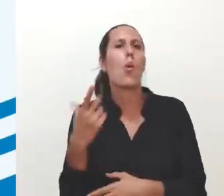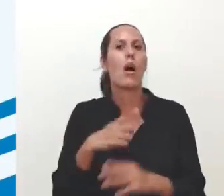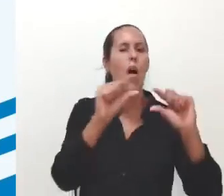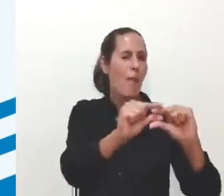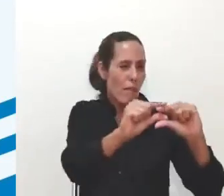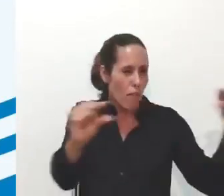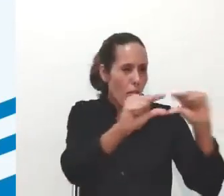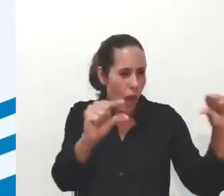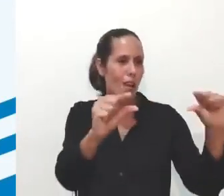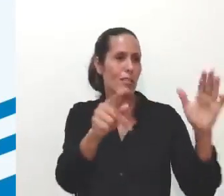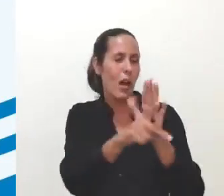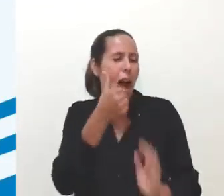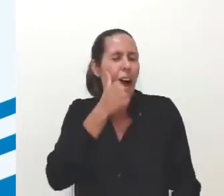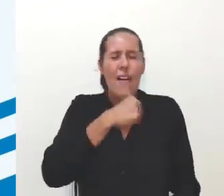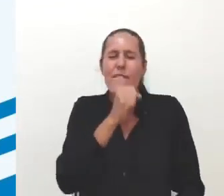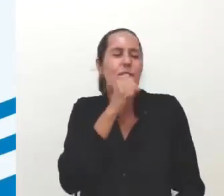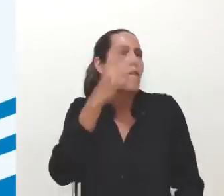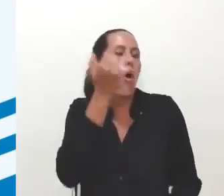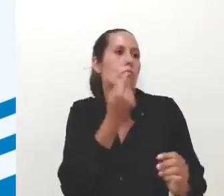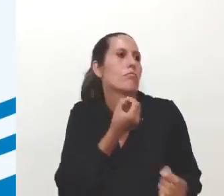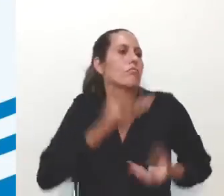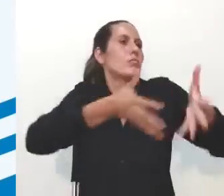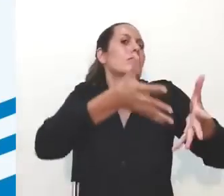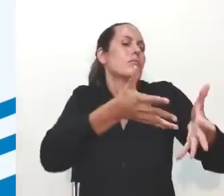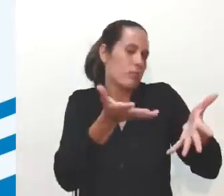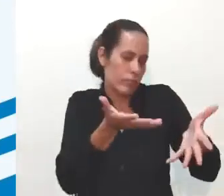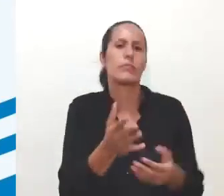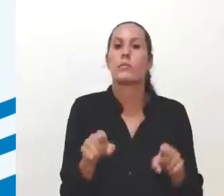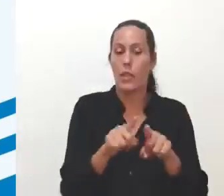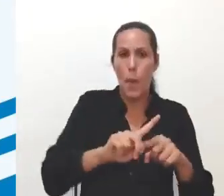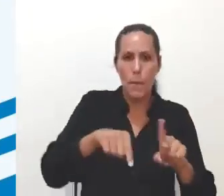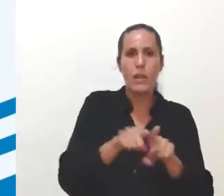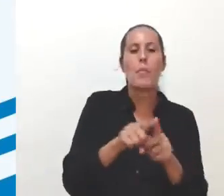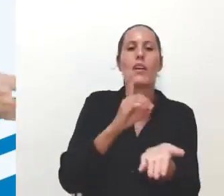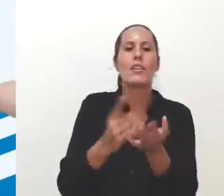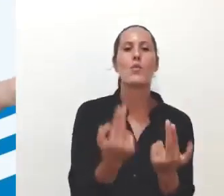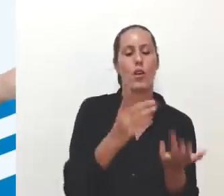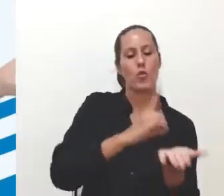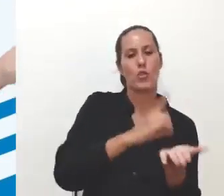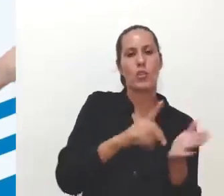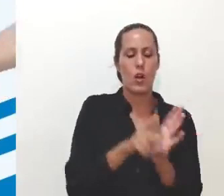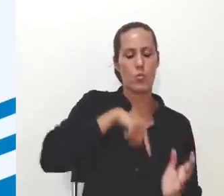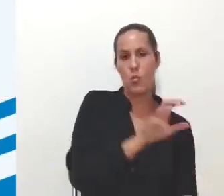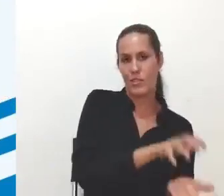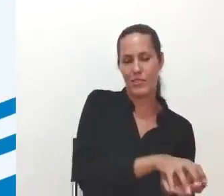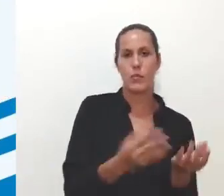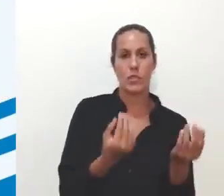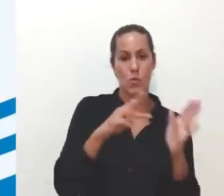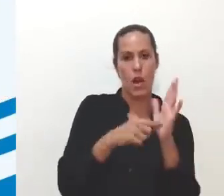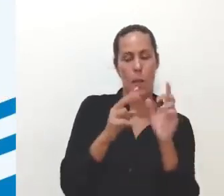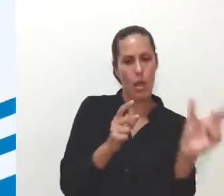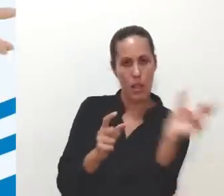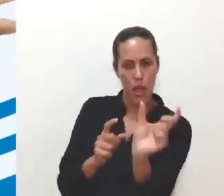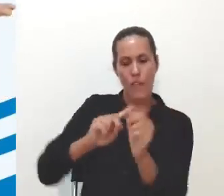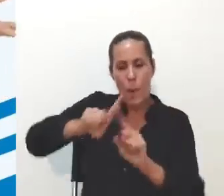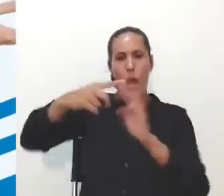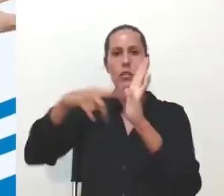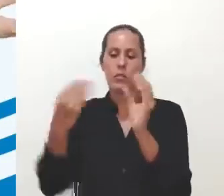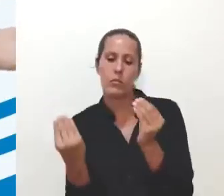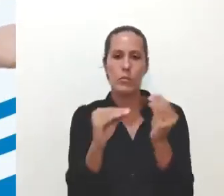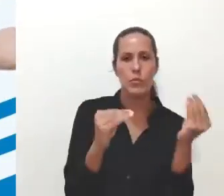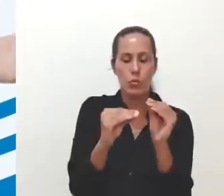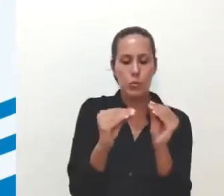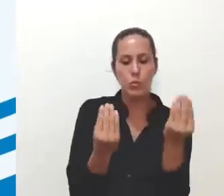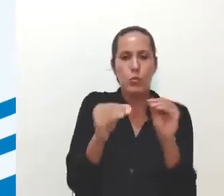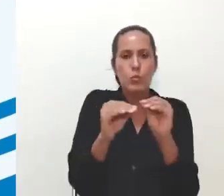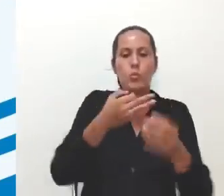de amigos, ou até mesmo aquela frase que só sua avó fala, e faça que nem o dicionário pernambuquês. Coloca